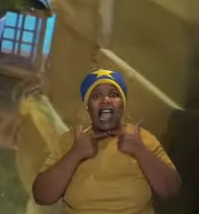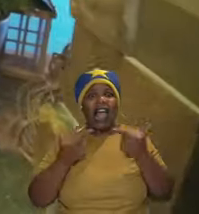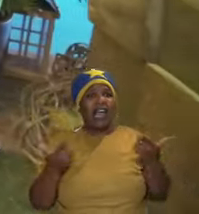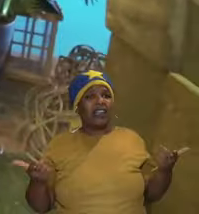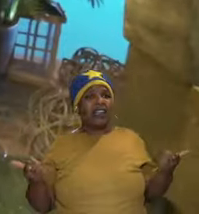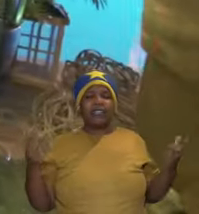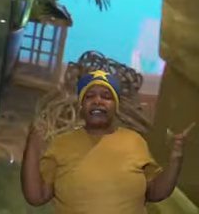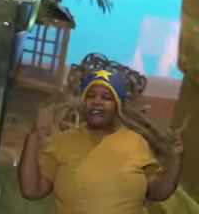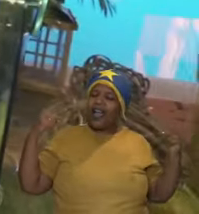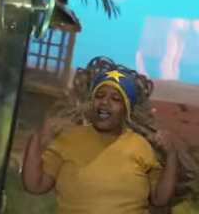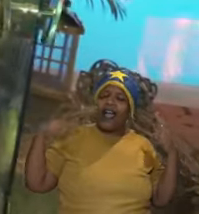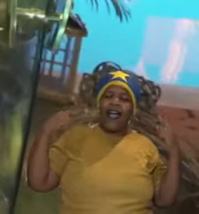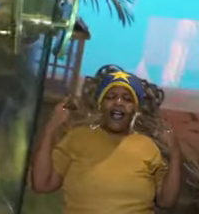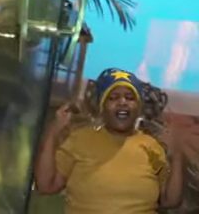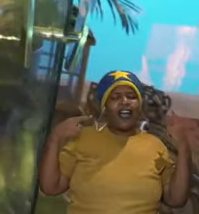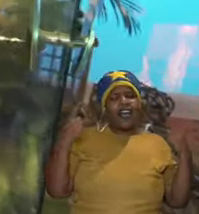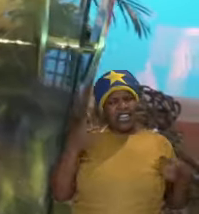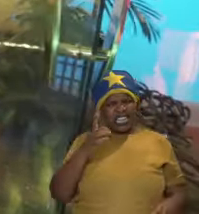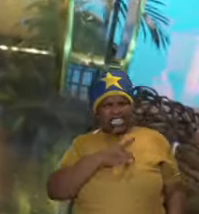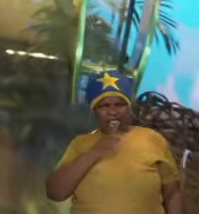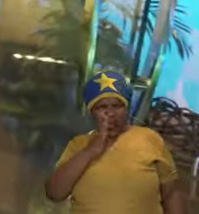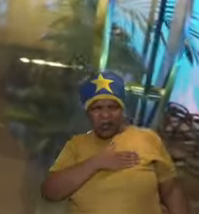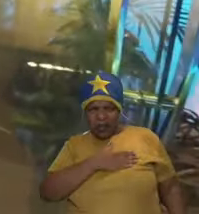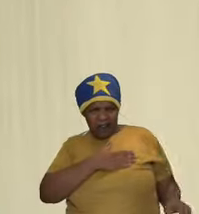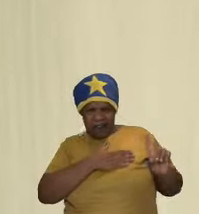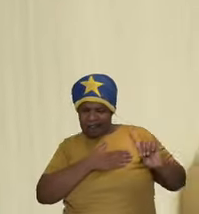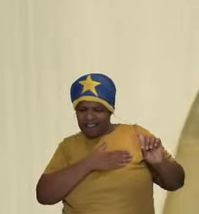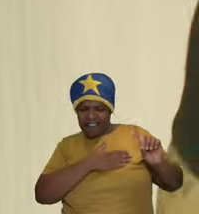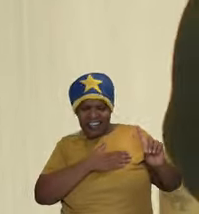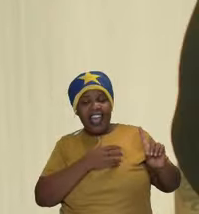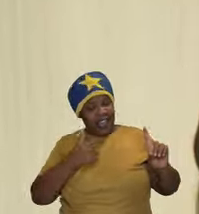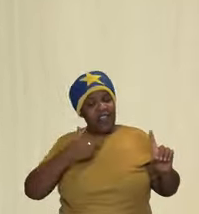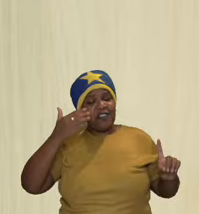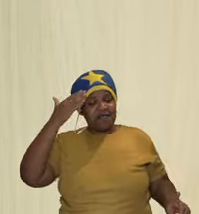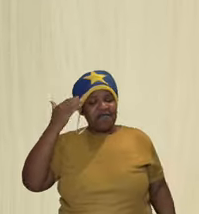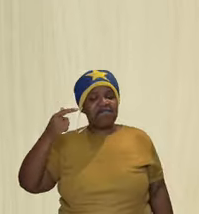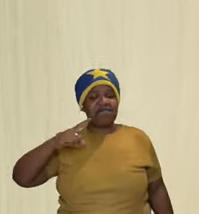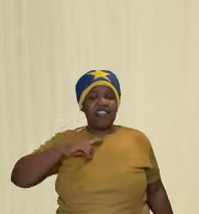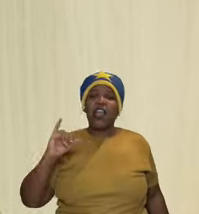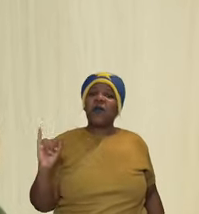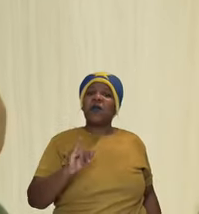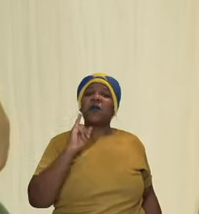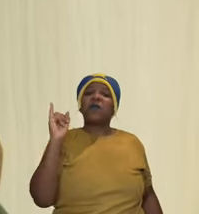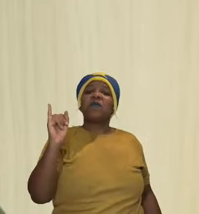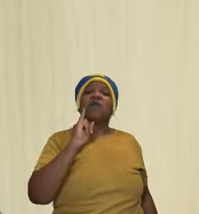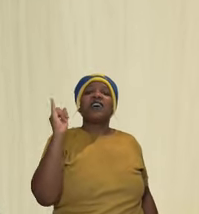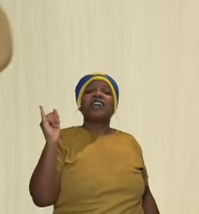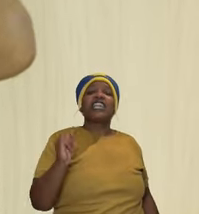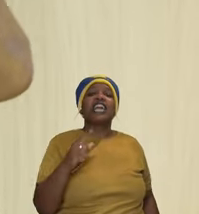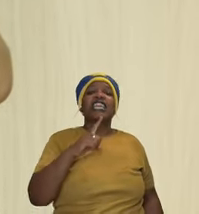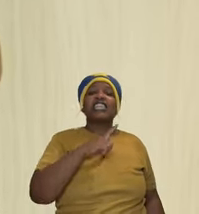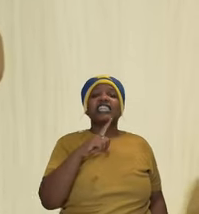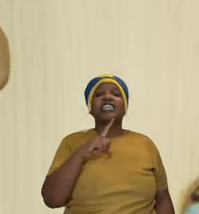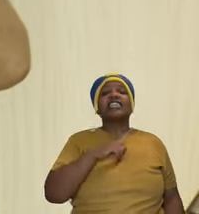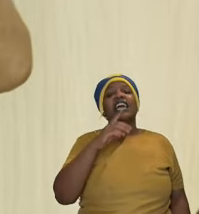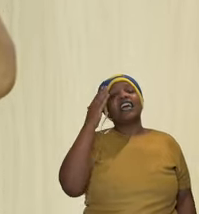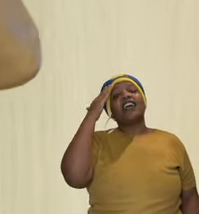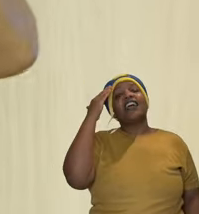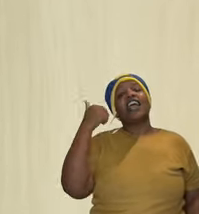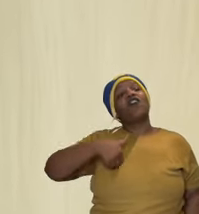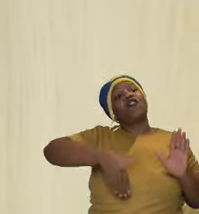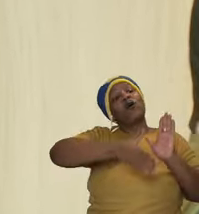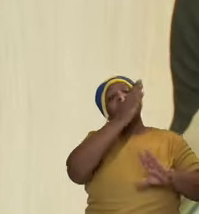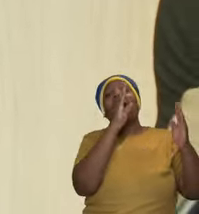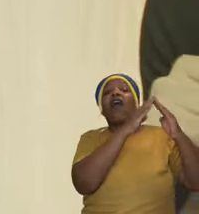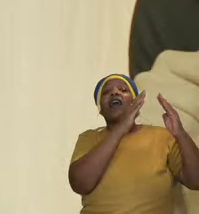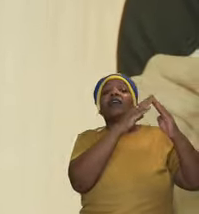só loucura, mas não sinta pena de louco. Sei de onde eu sou e o valor das paredes sem reboco. Só vou pra casa